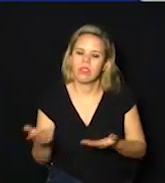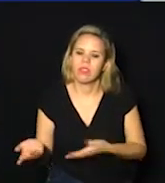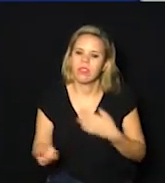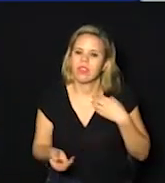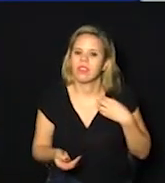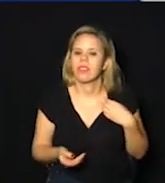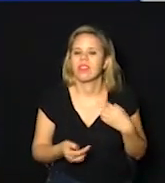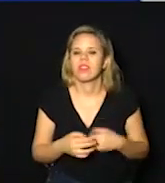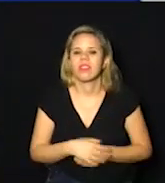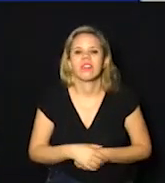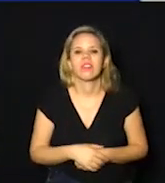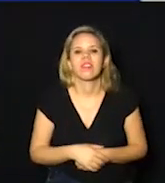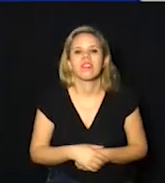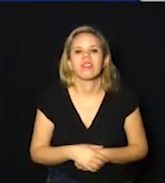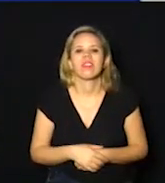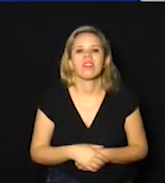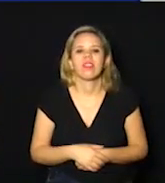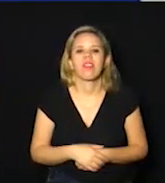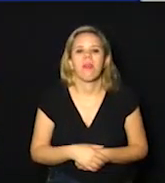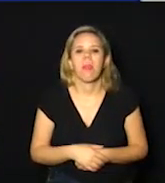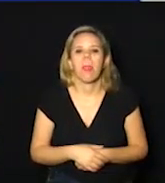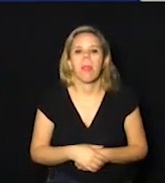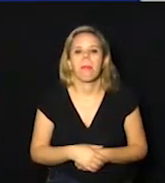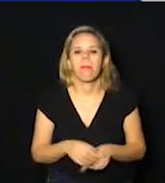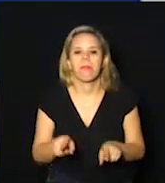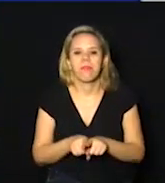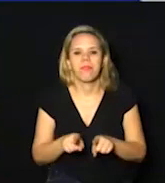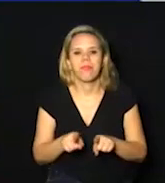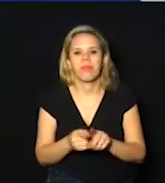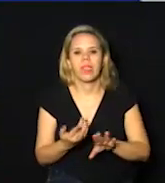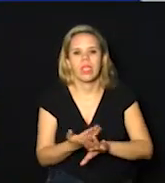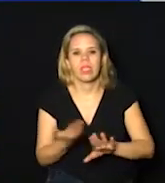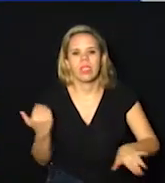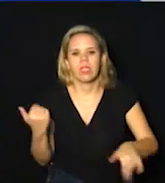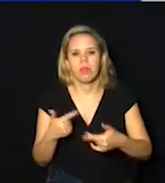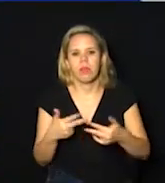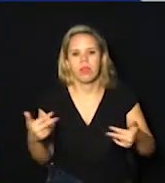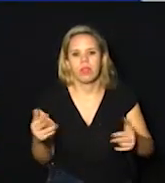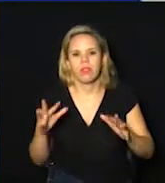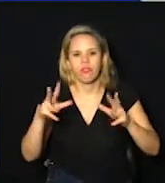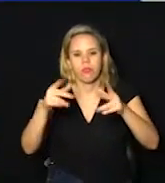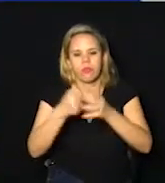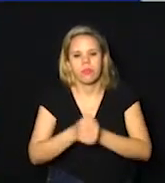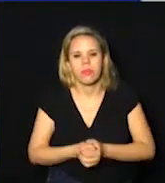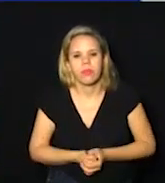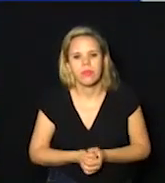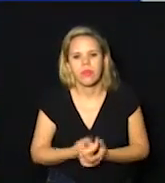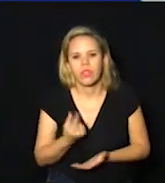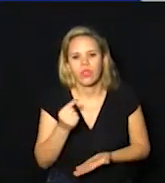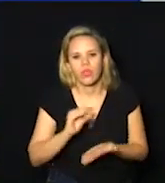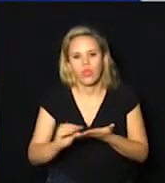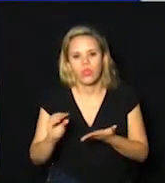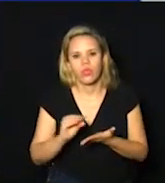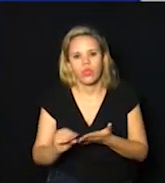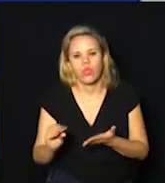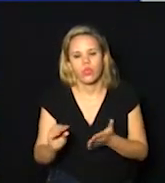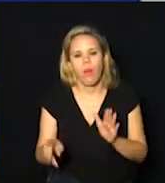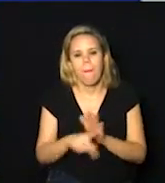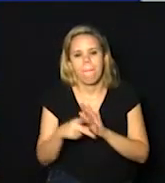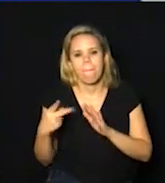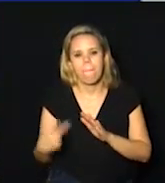cuidado lá. E também separação das coisas, tudo. Isso. Esse dinheiro vai ser para ser